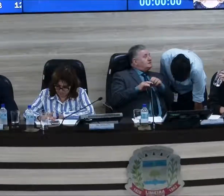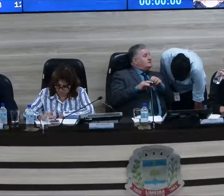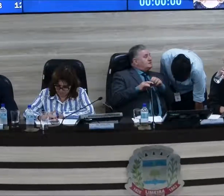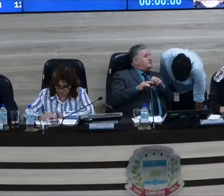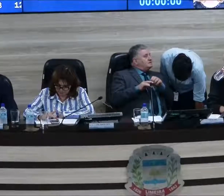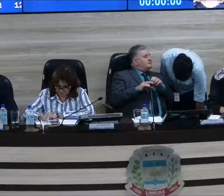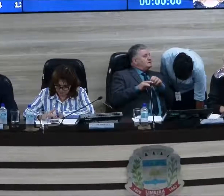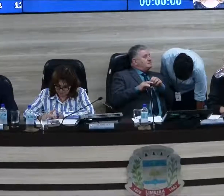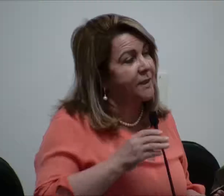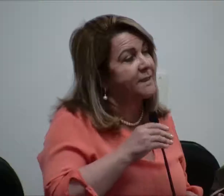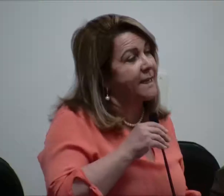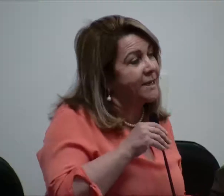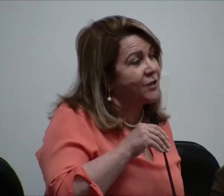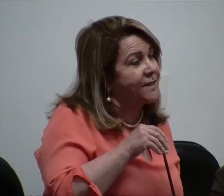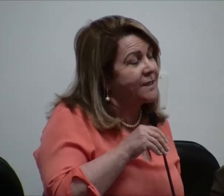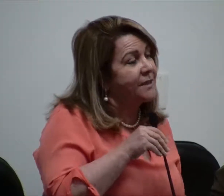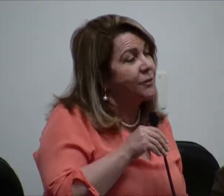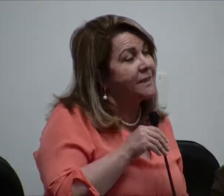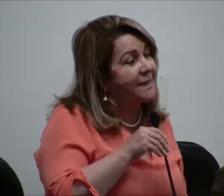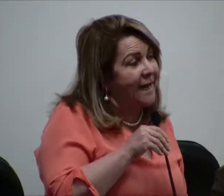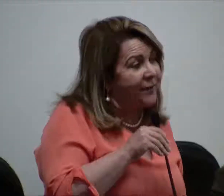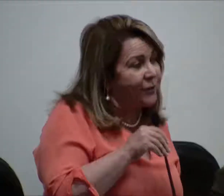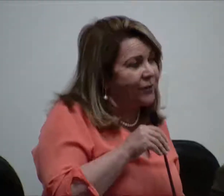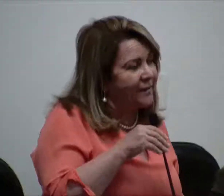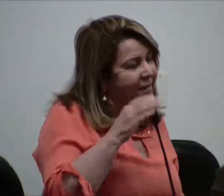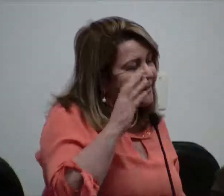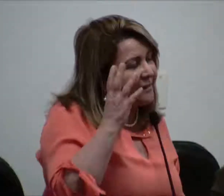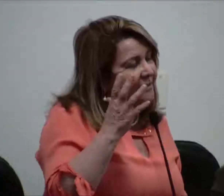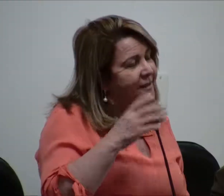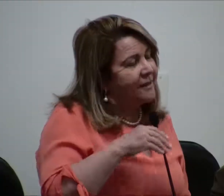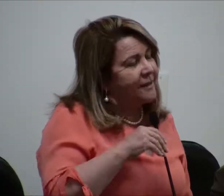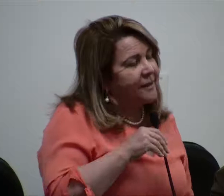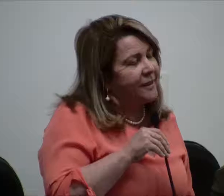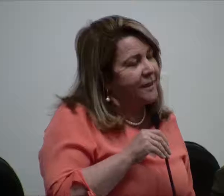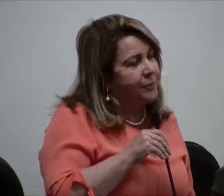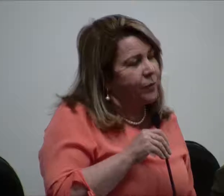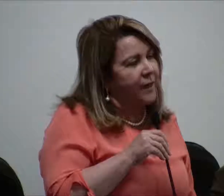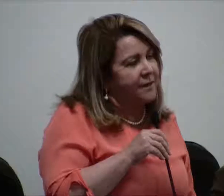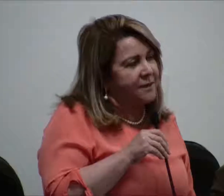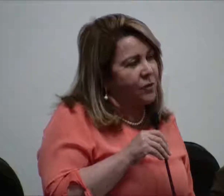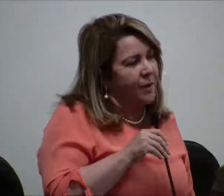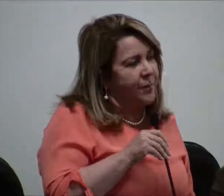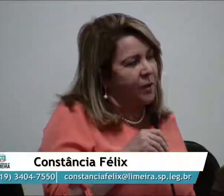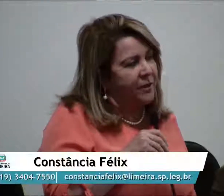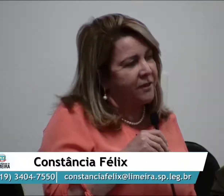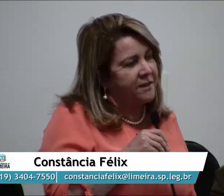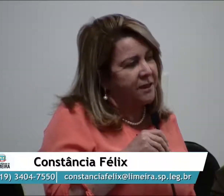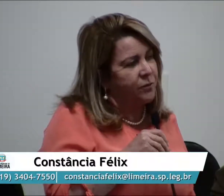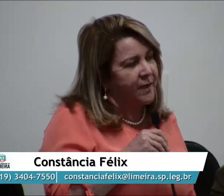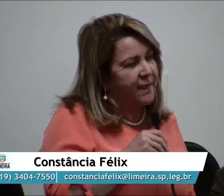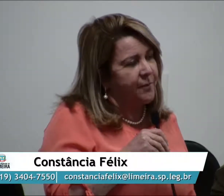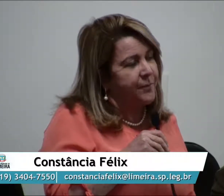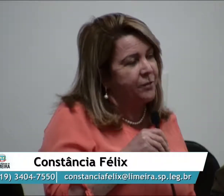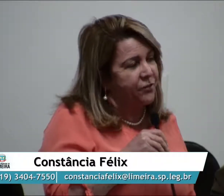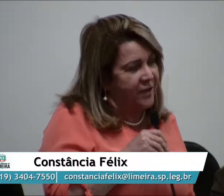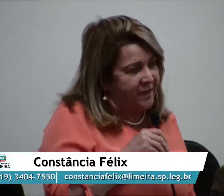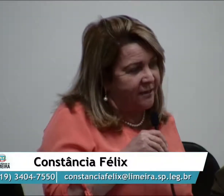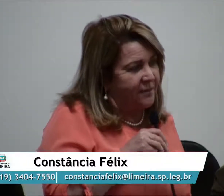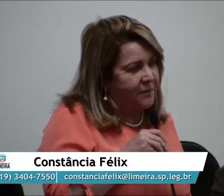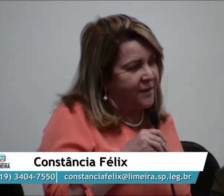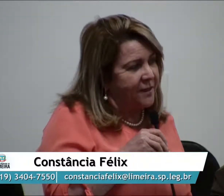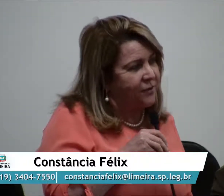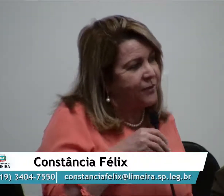não conseguia fazer isso com os adolescentes no estado, né? Com relação à própria vacina do